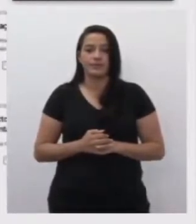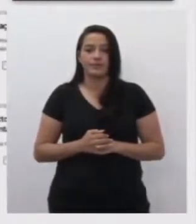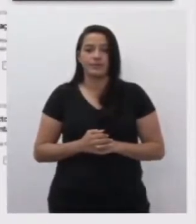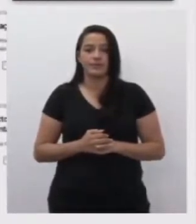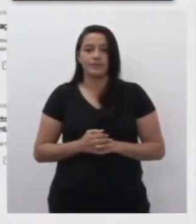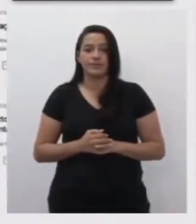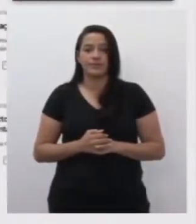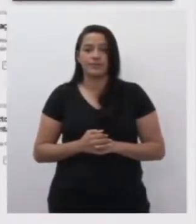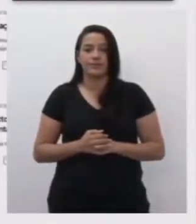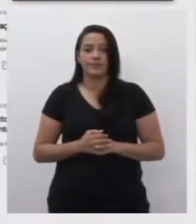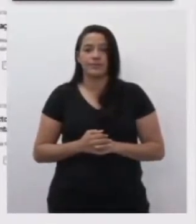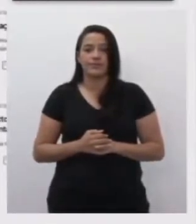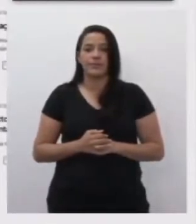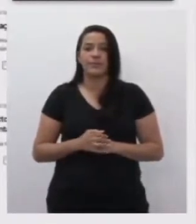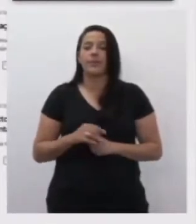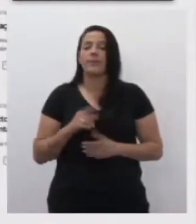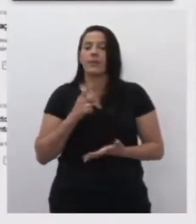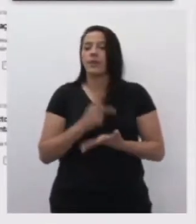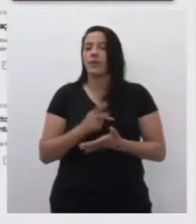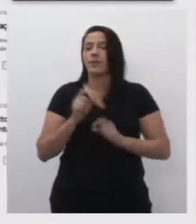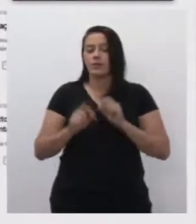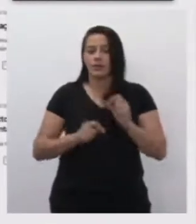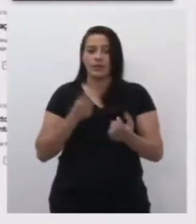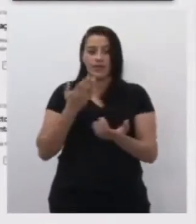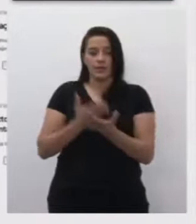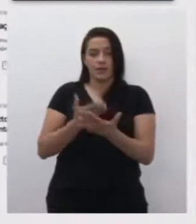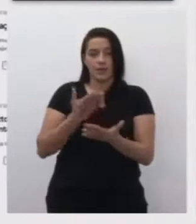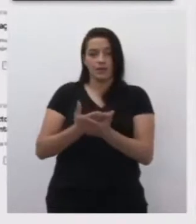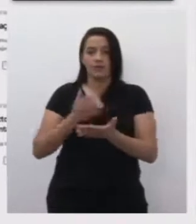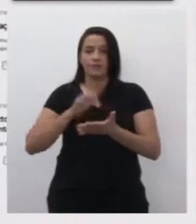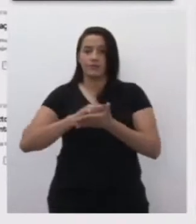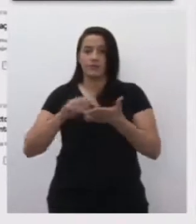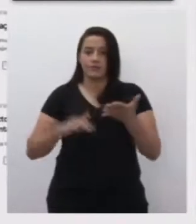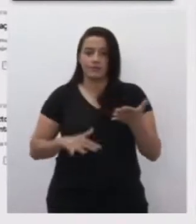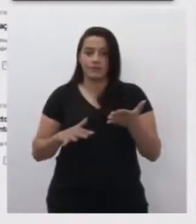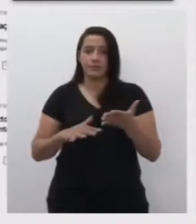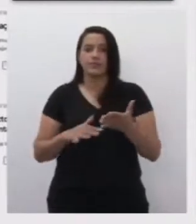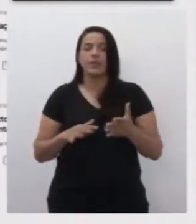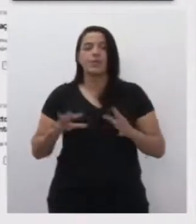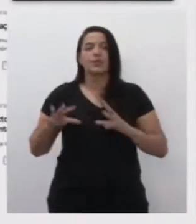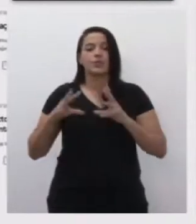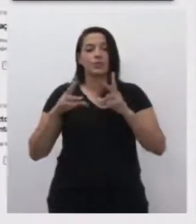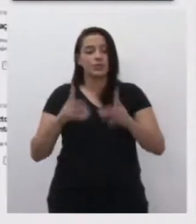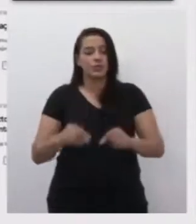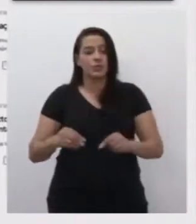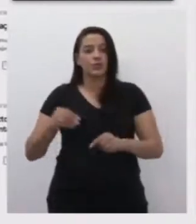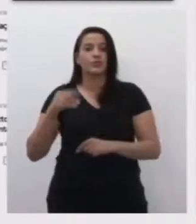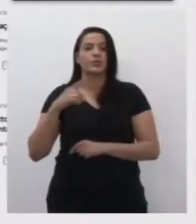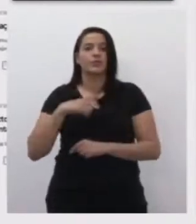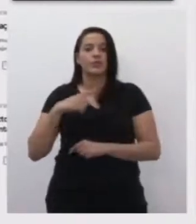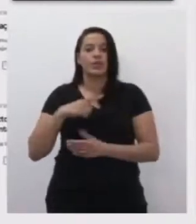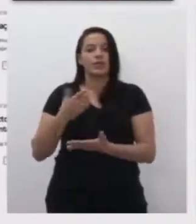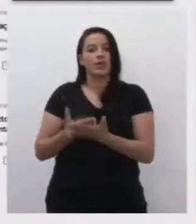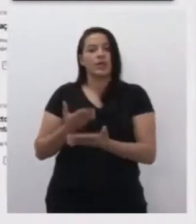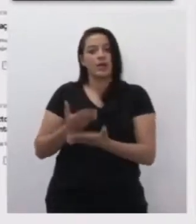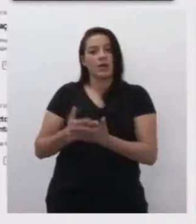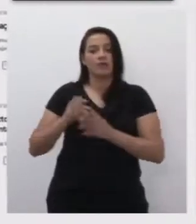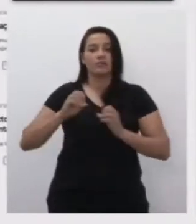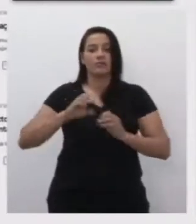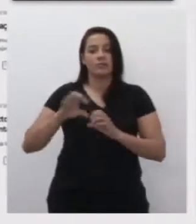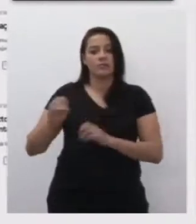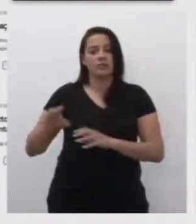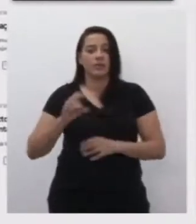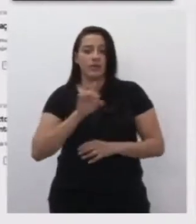Olha, sempre vão ter aulas, exercícios, artigos. Todos eles, cada aula, cada exercício,